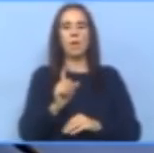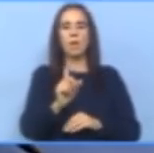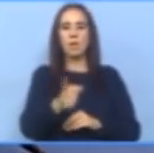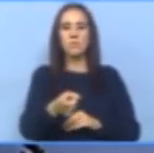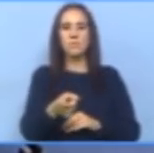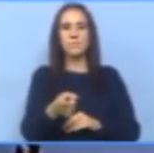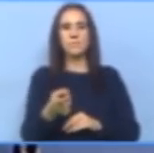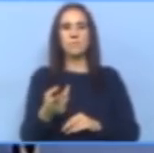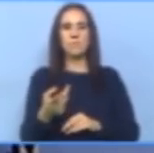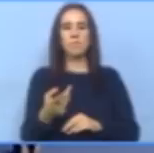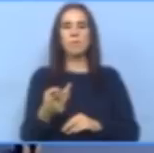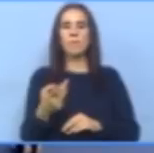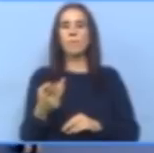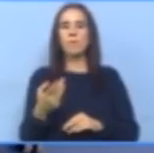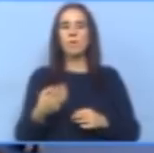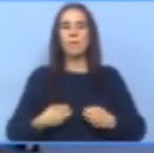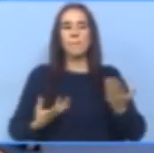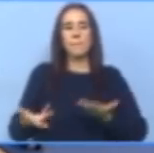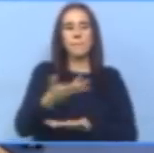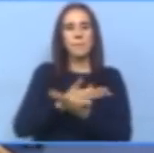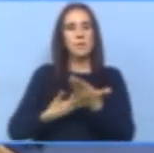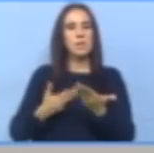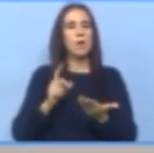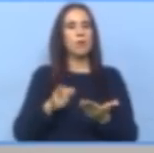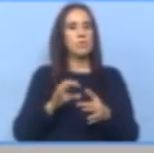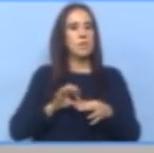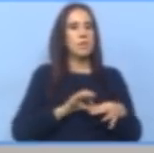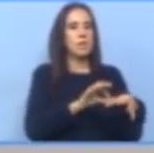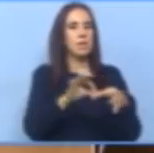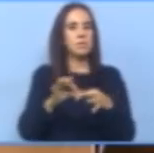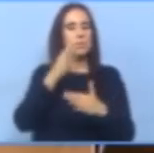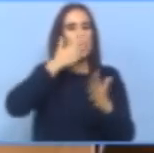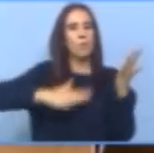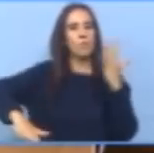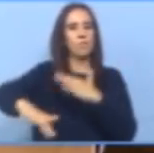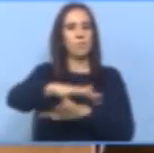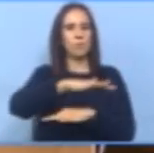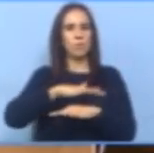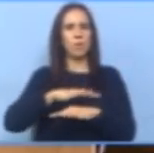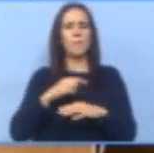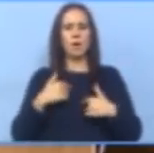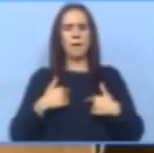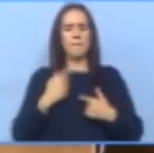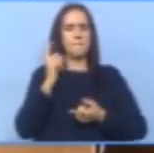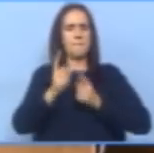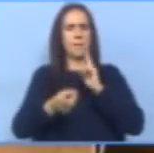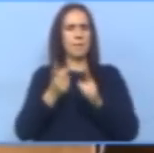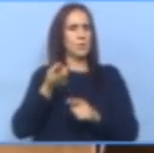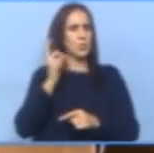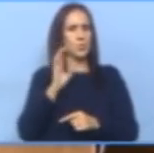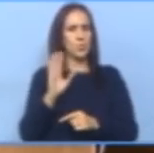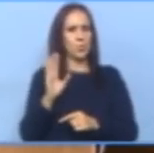era a partilha da aliança dentro do povo. Portanto, não era para o mandar, era